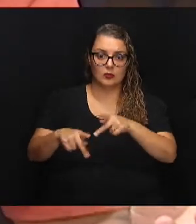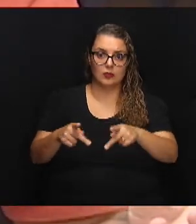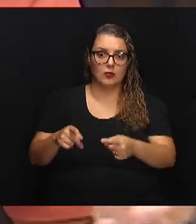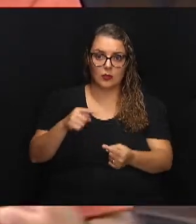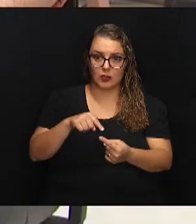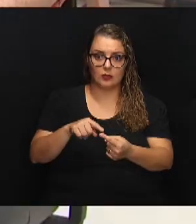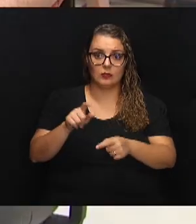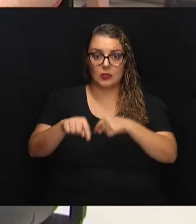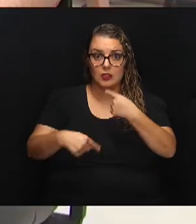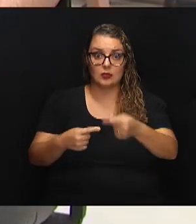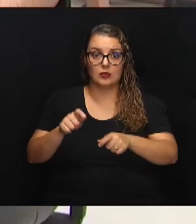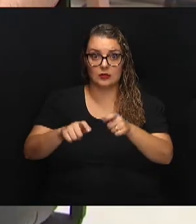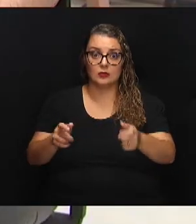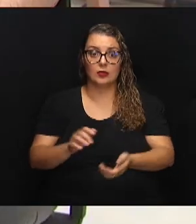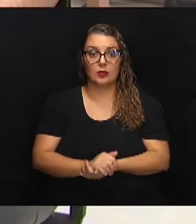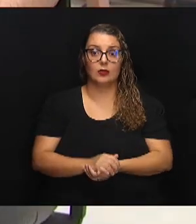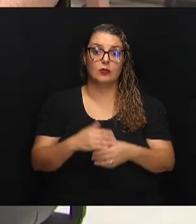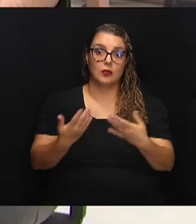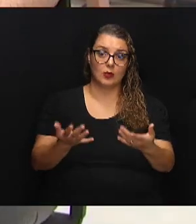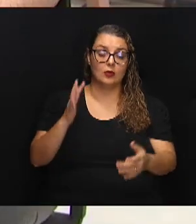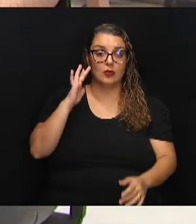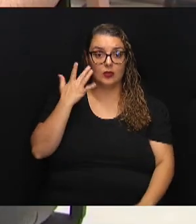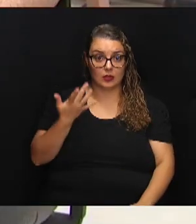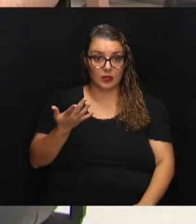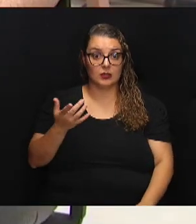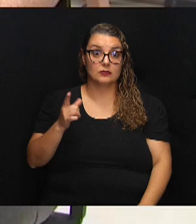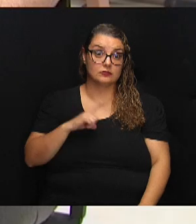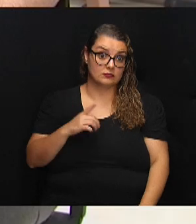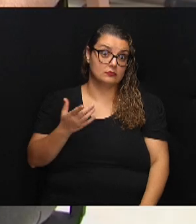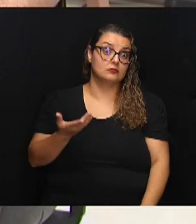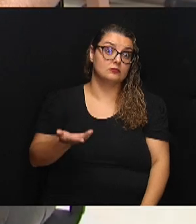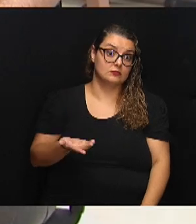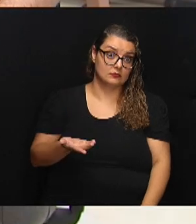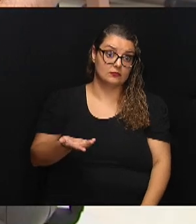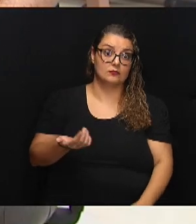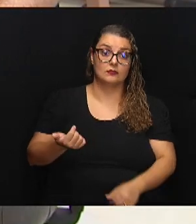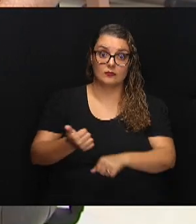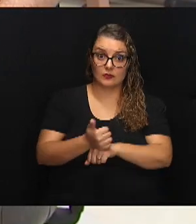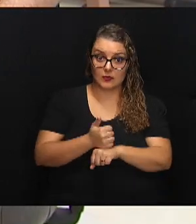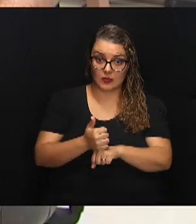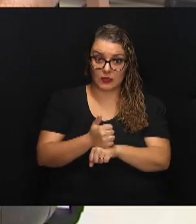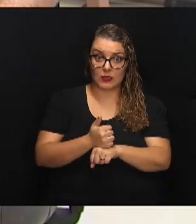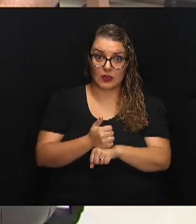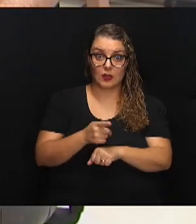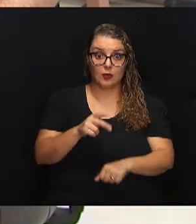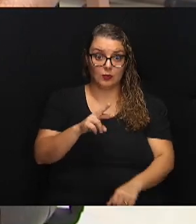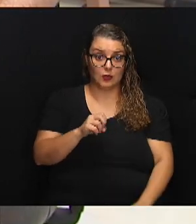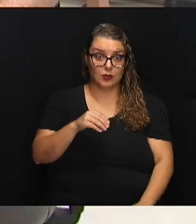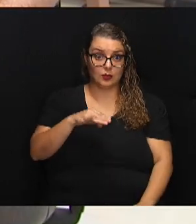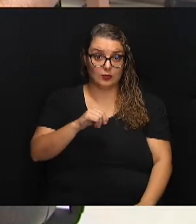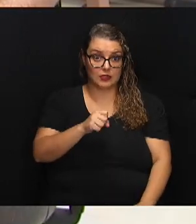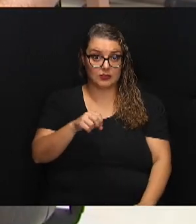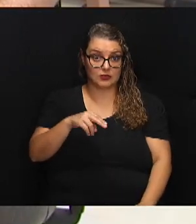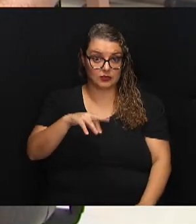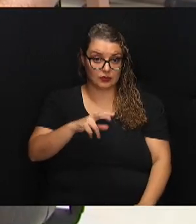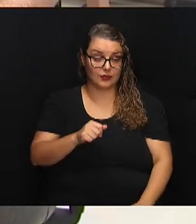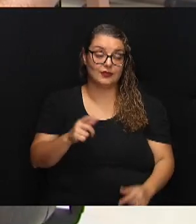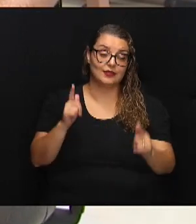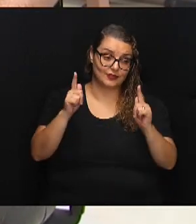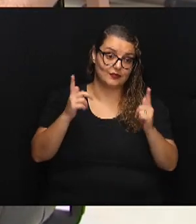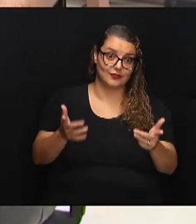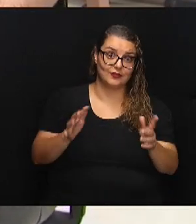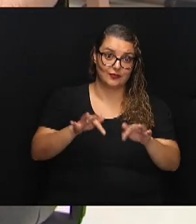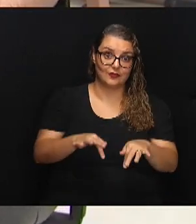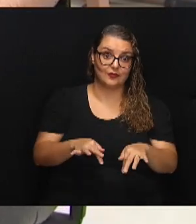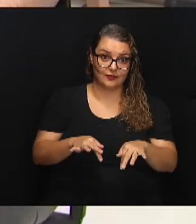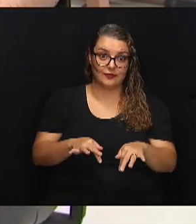outras pessoas. Bom, então eu acho que temos aqui uma profissão promissora e divertida. Ao final do dia,